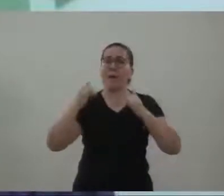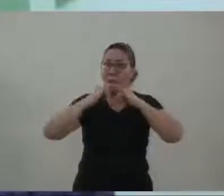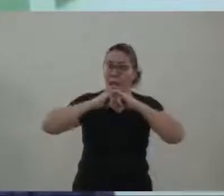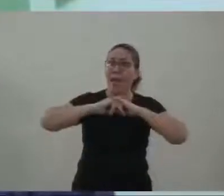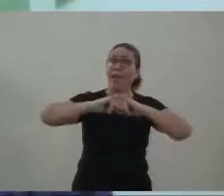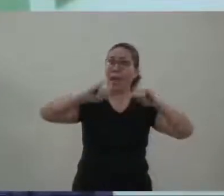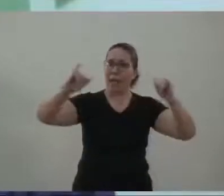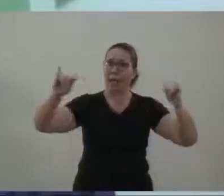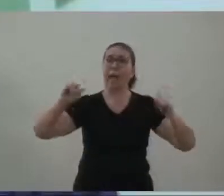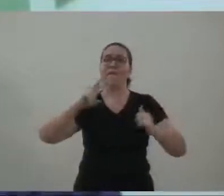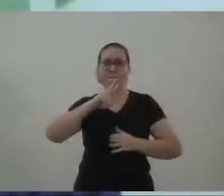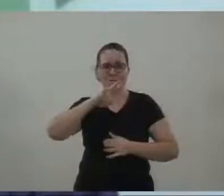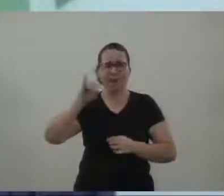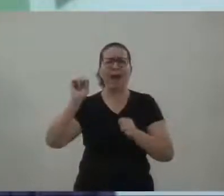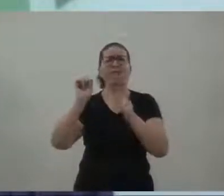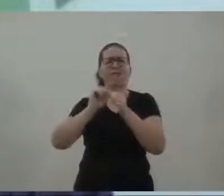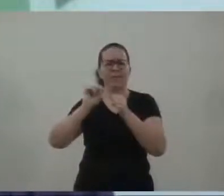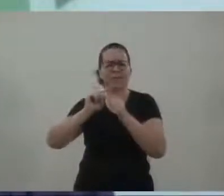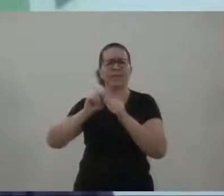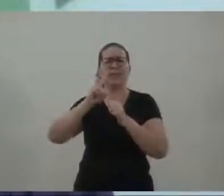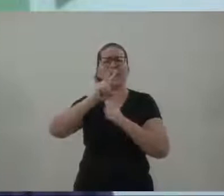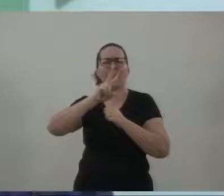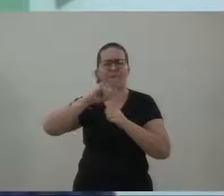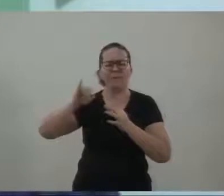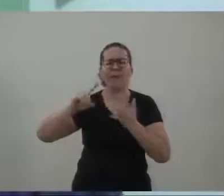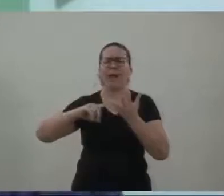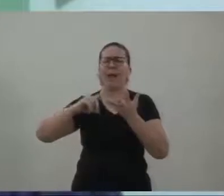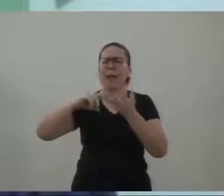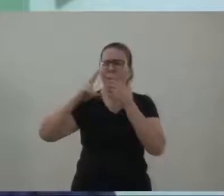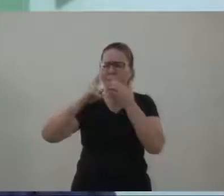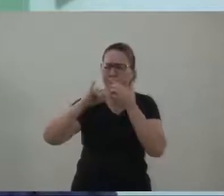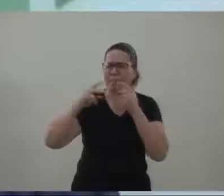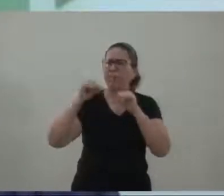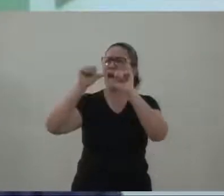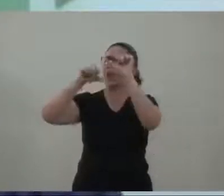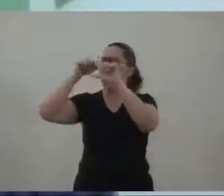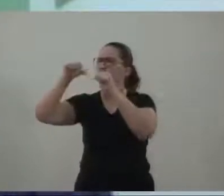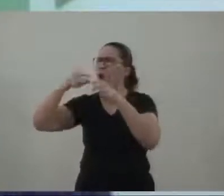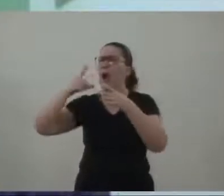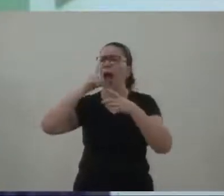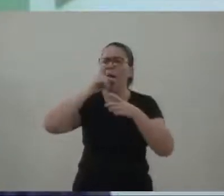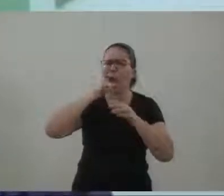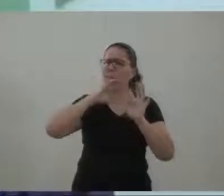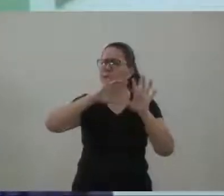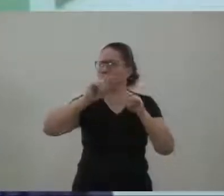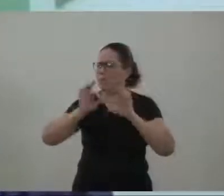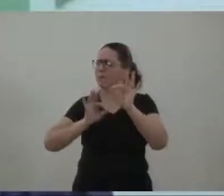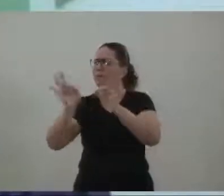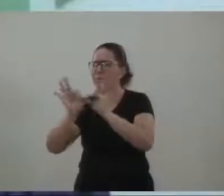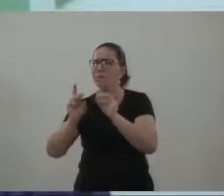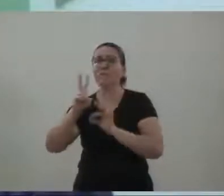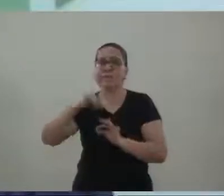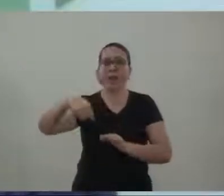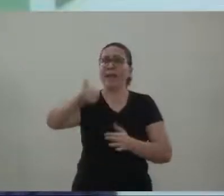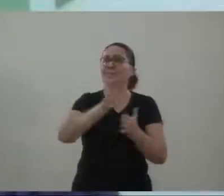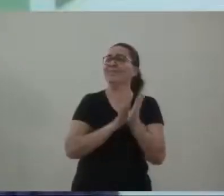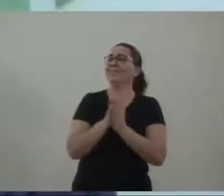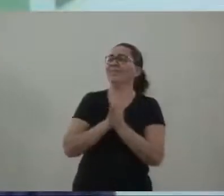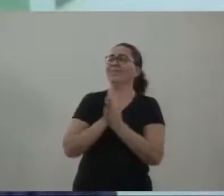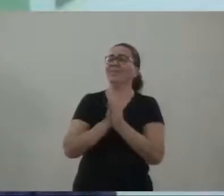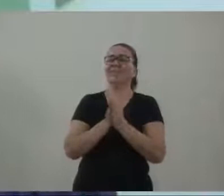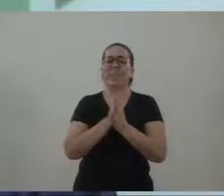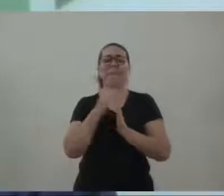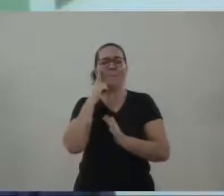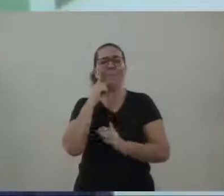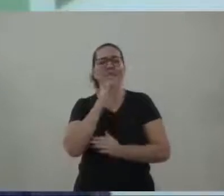propaganda que diz que vai resolver, que vai desassorear, que vai cuidar, vai trocar árvore de lugar, etc., isso cria uma expectativa,